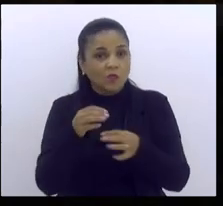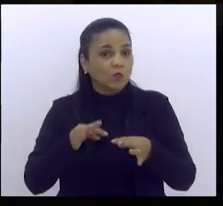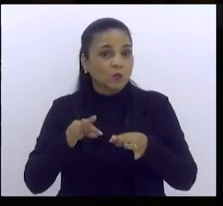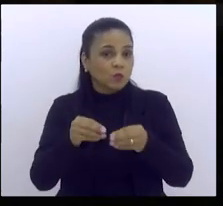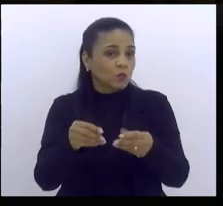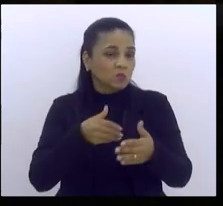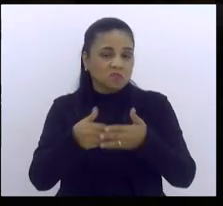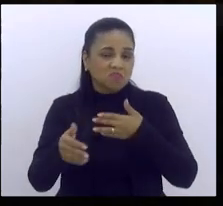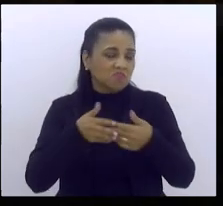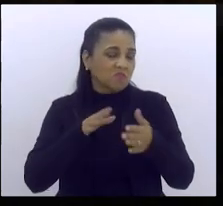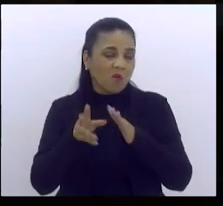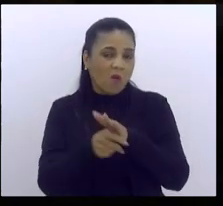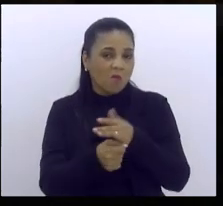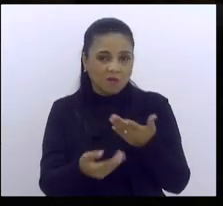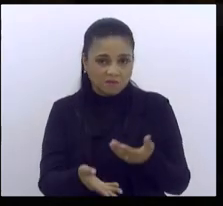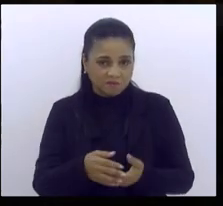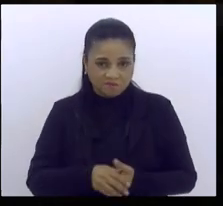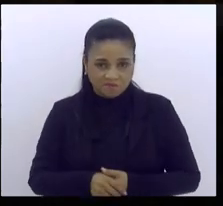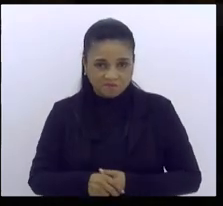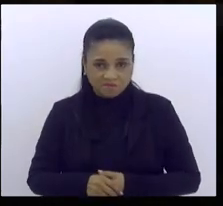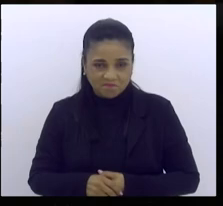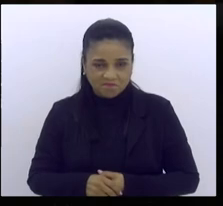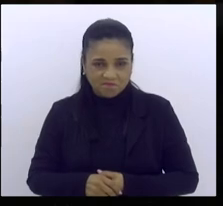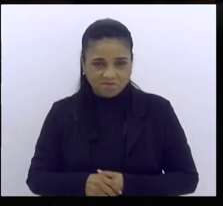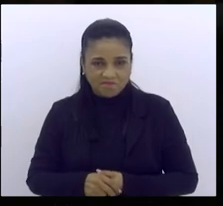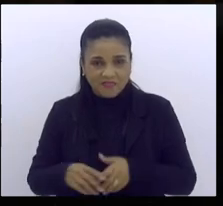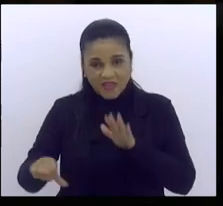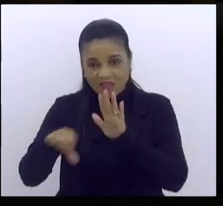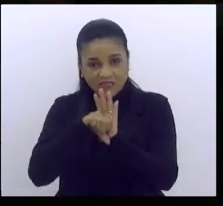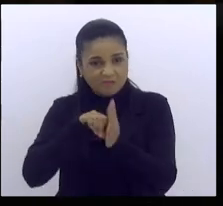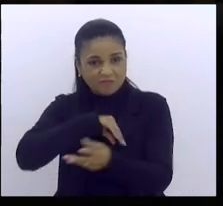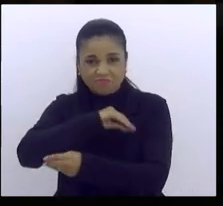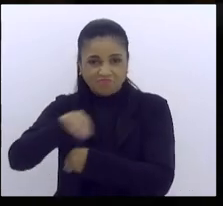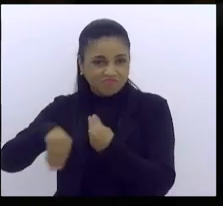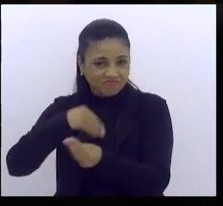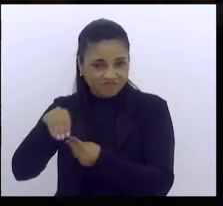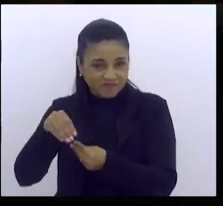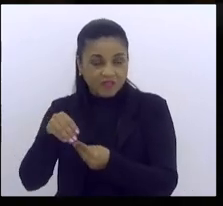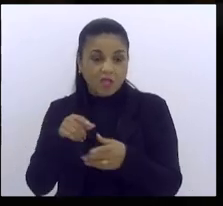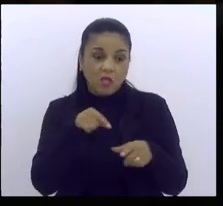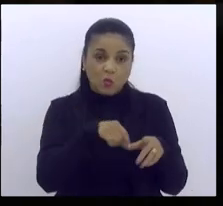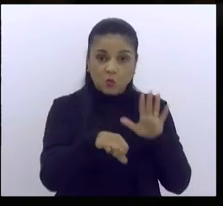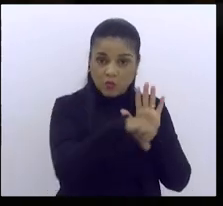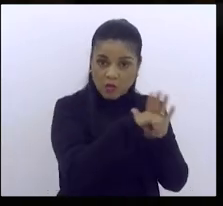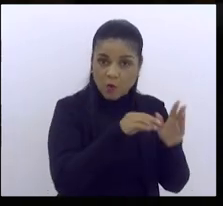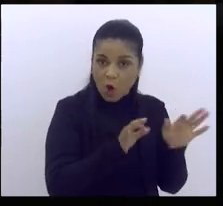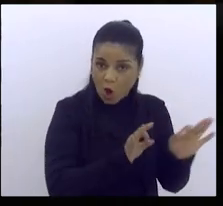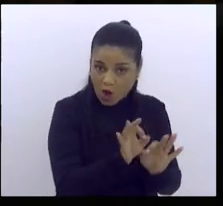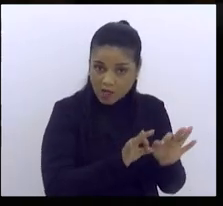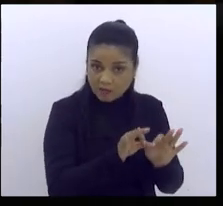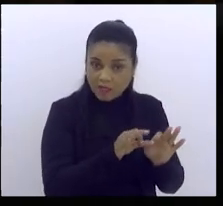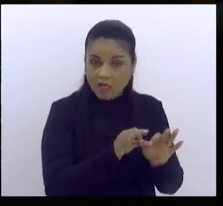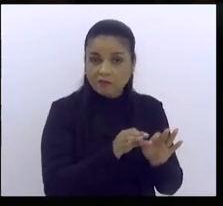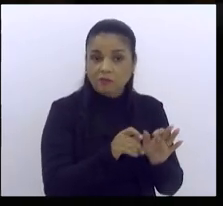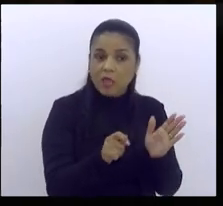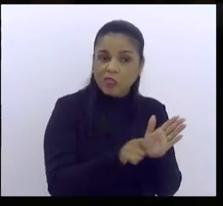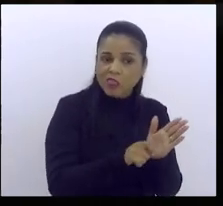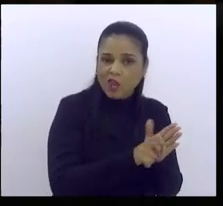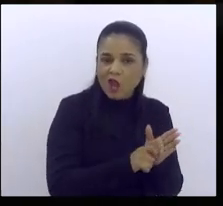pela frente. Né? Então, e já enfrentar tudo isso já é